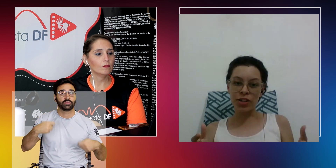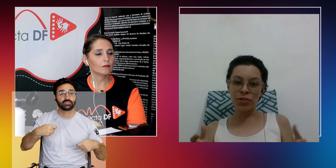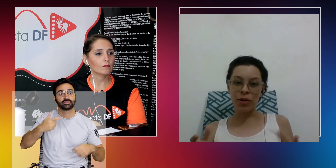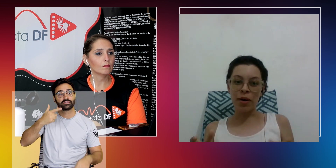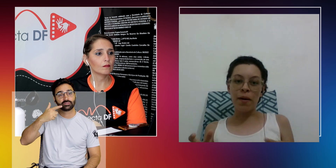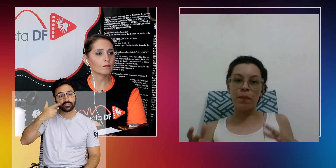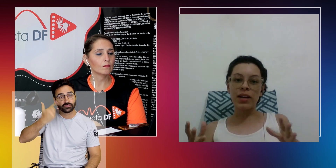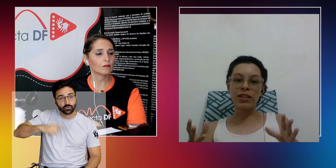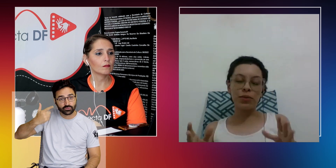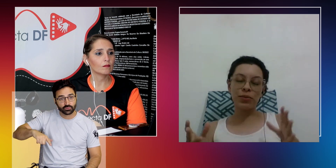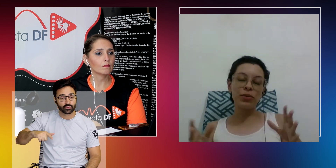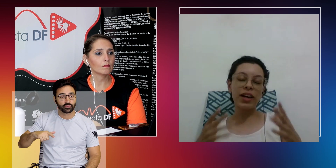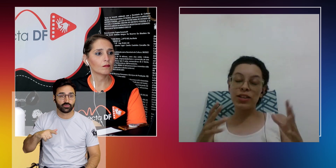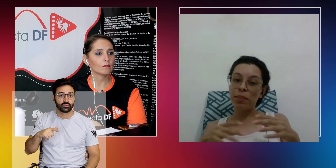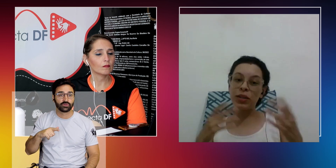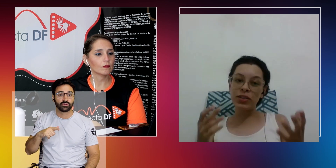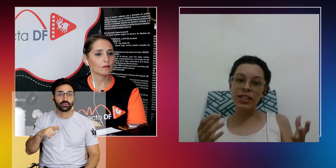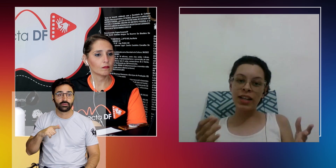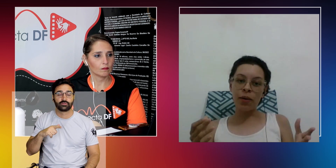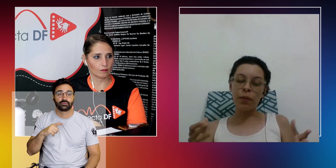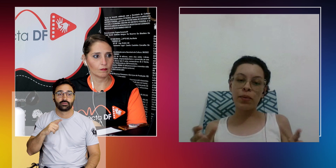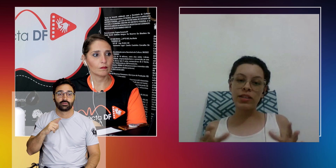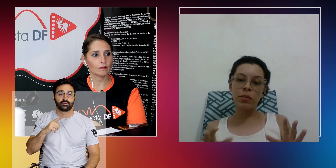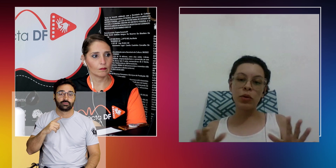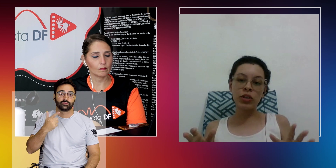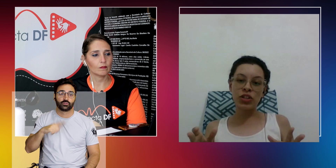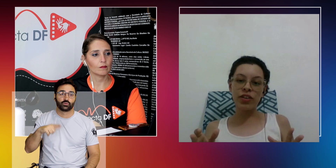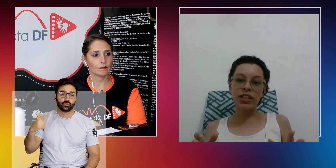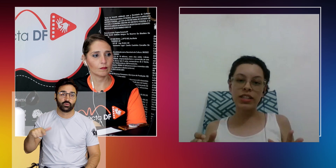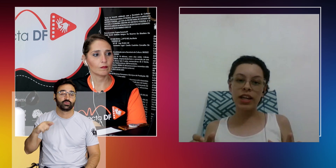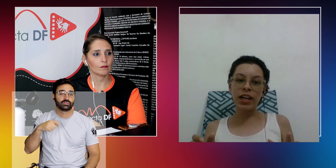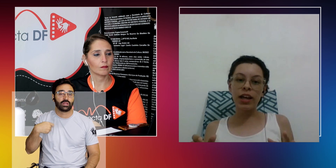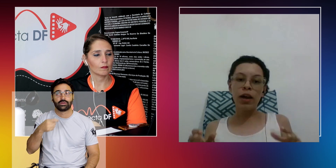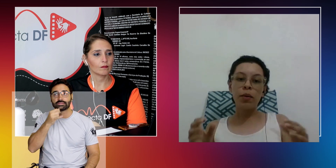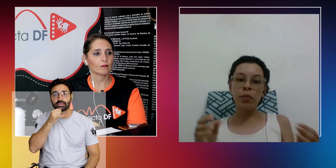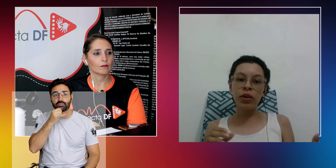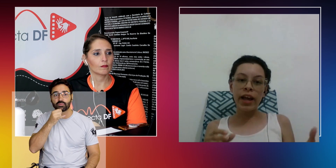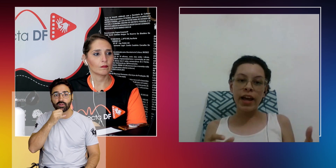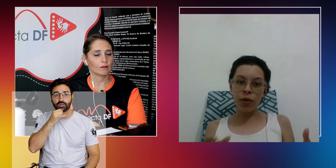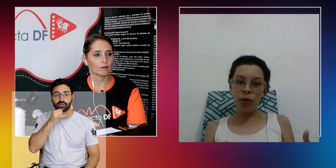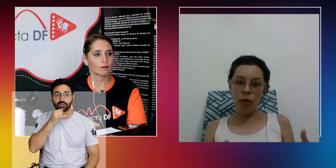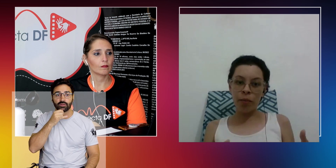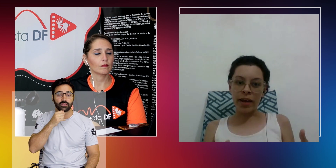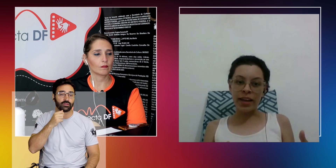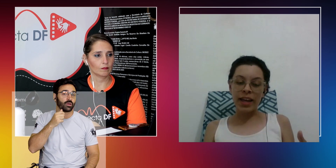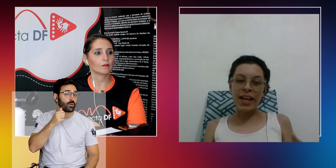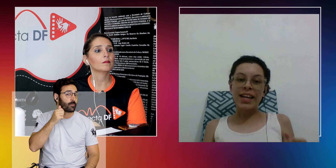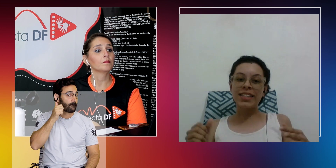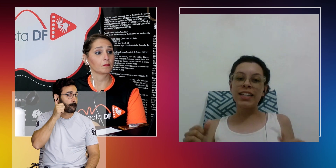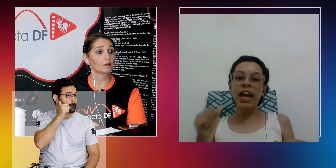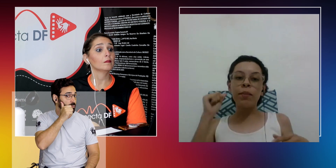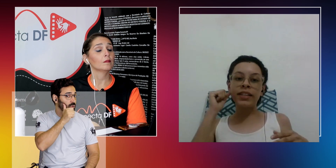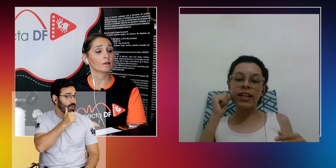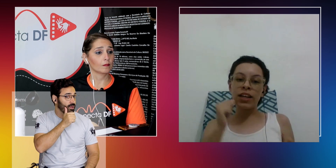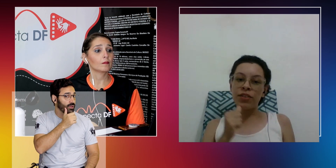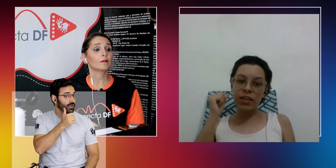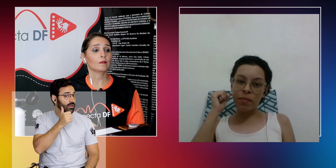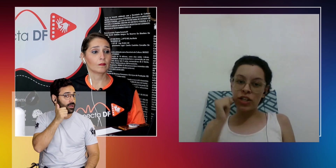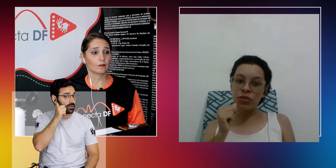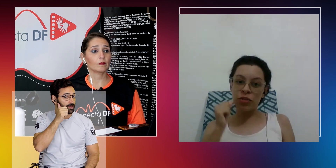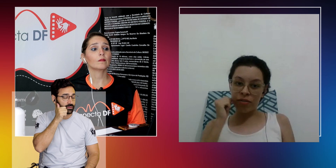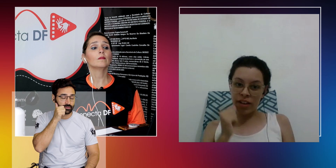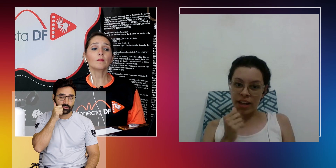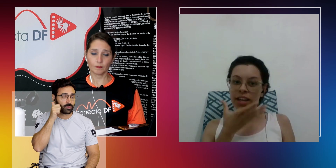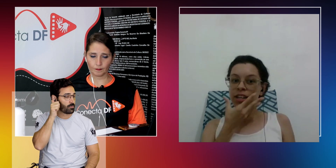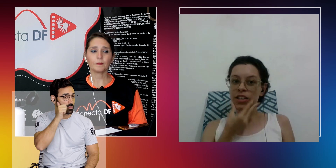gesto. No caso, repetir o sinal. Por exemplo, quando a gente vai dizer mulher ou homem. Se realmente tem que fazer mais de